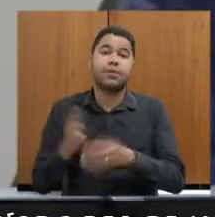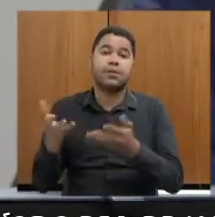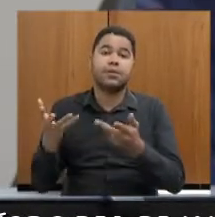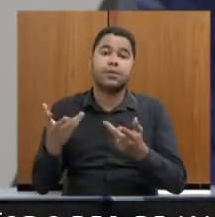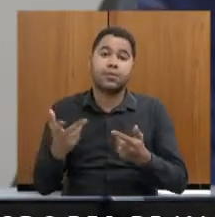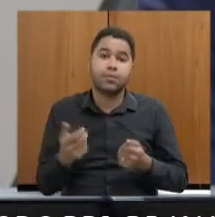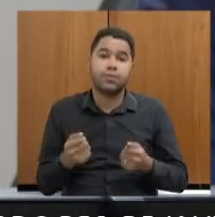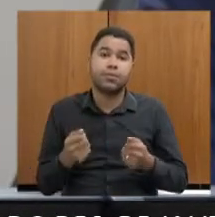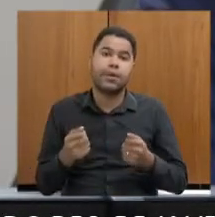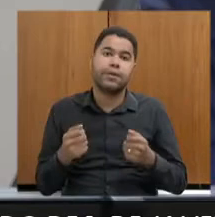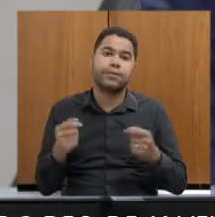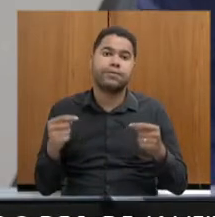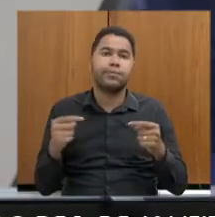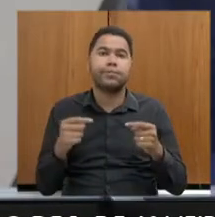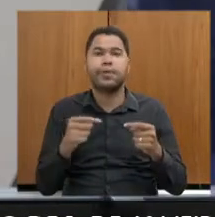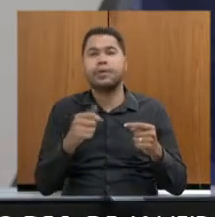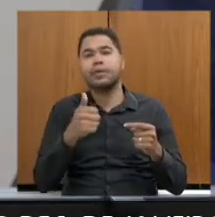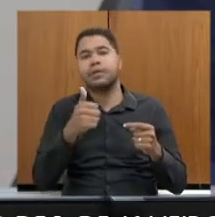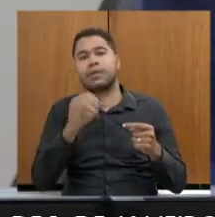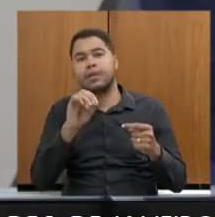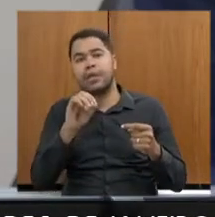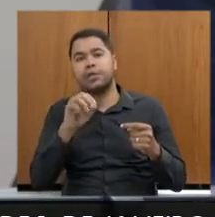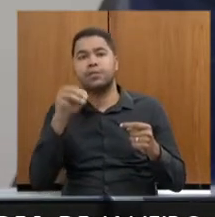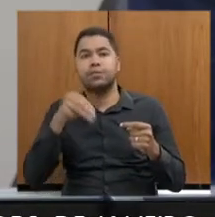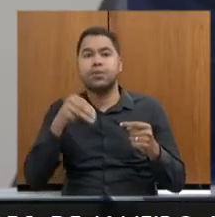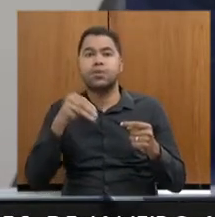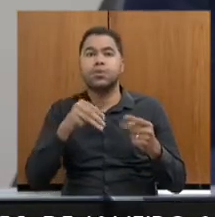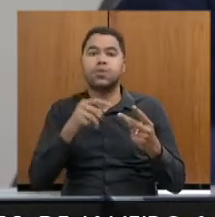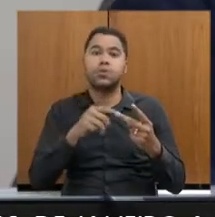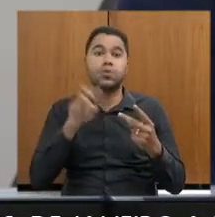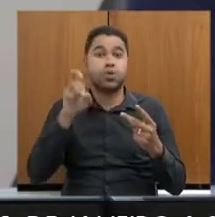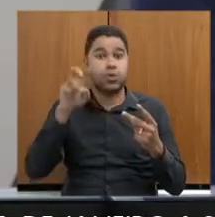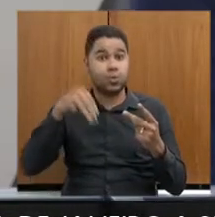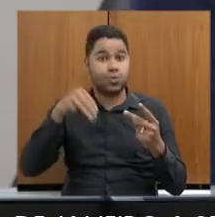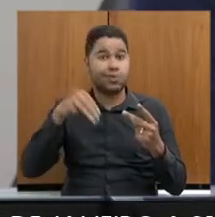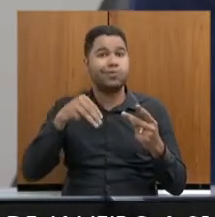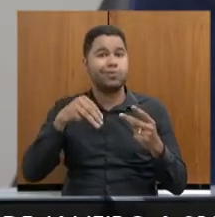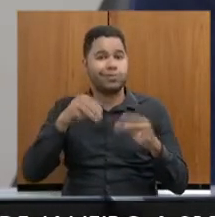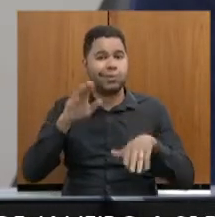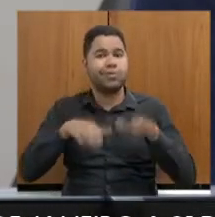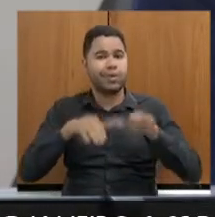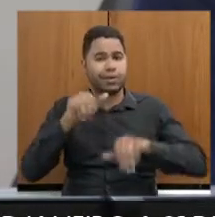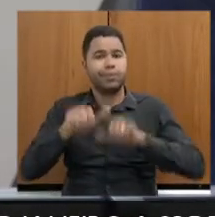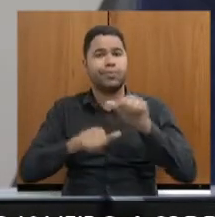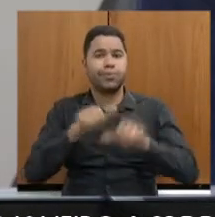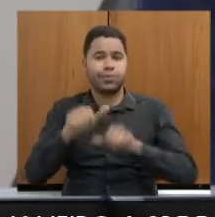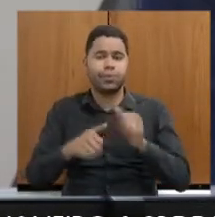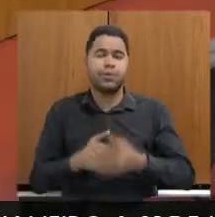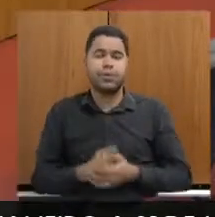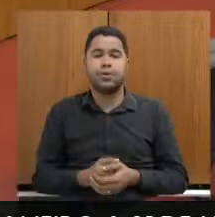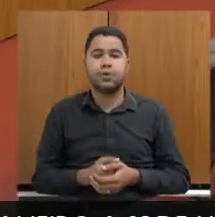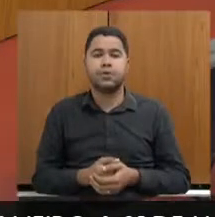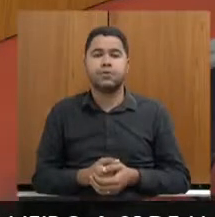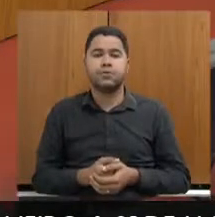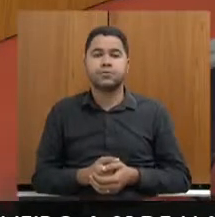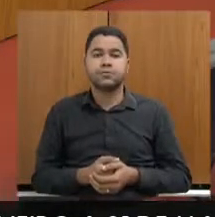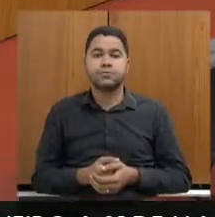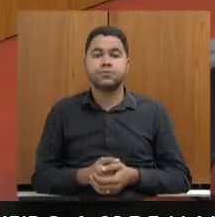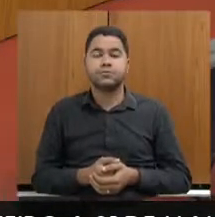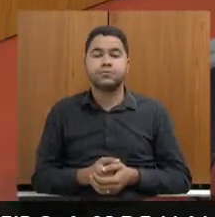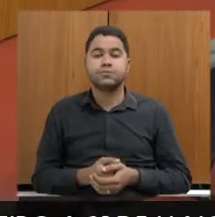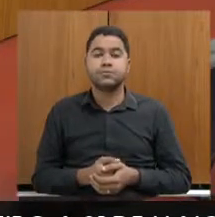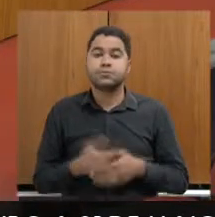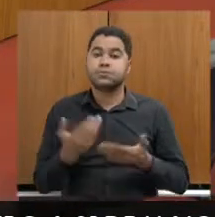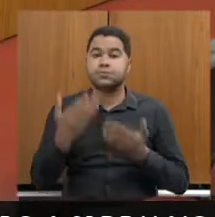correto as vezes 10 minutos cinco minutos da maneira como ela é atingida pode fazer muita diferença Então seria né